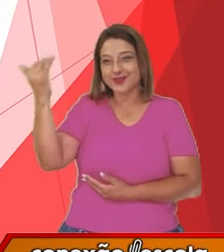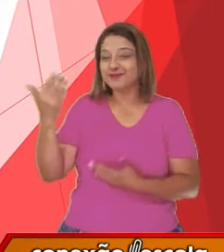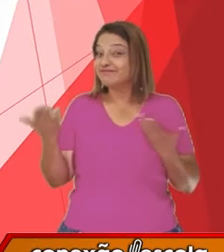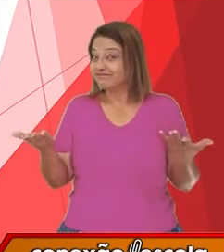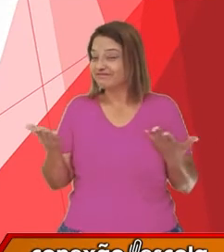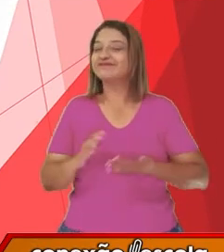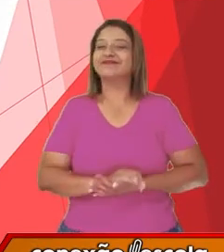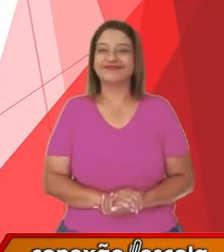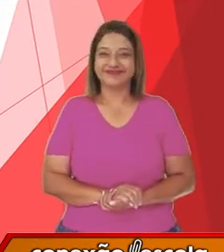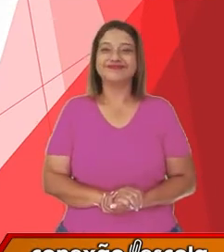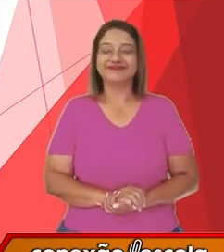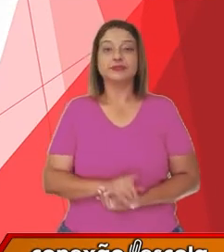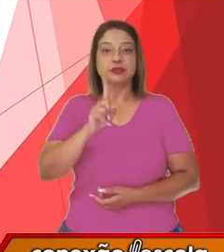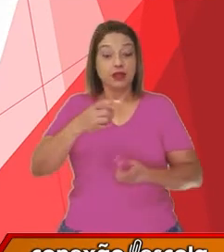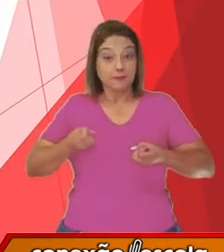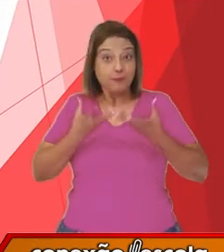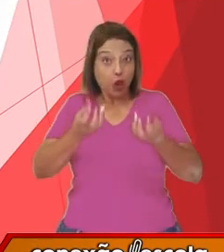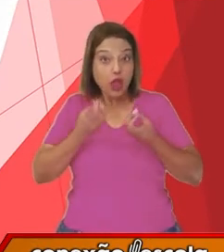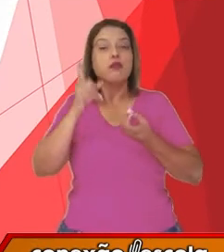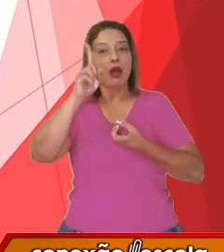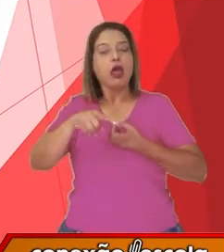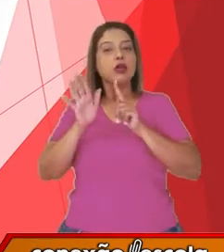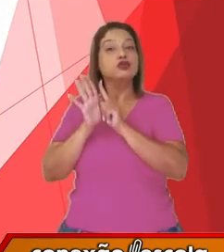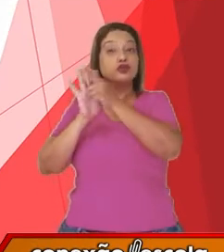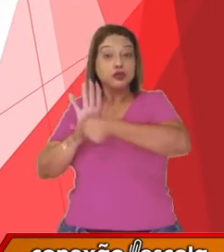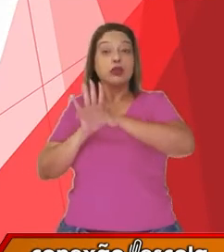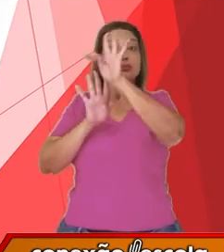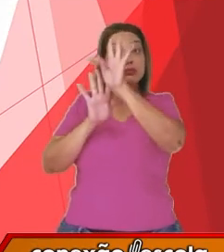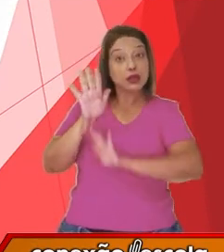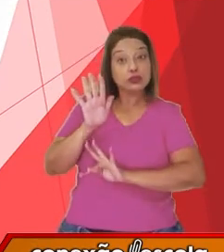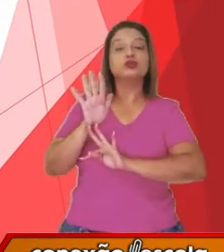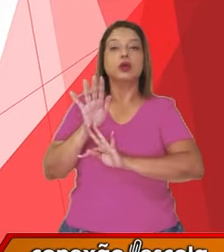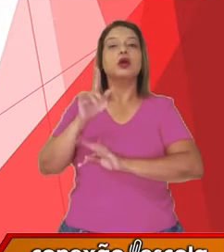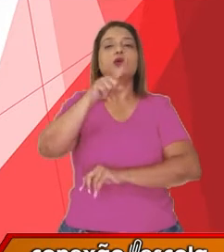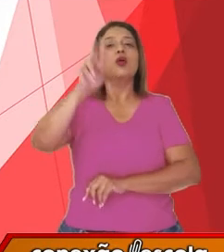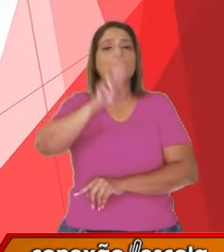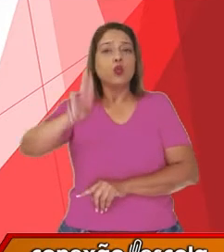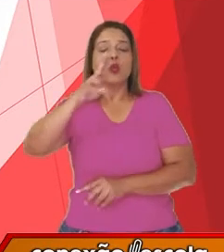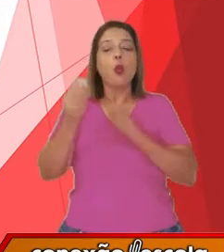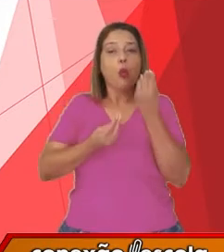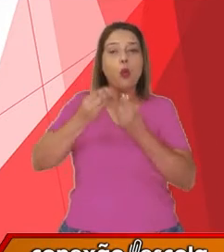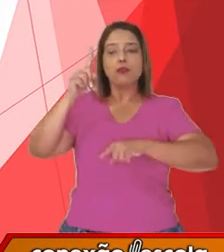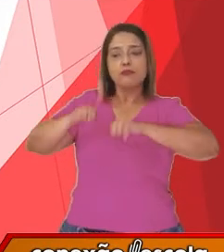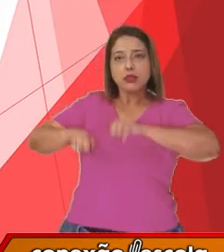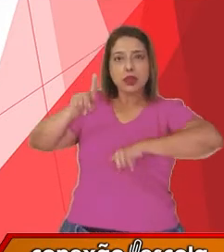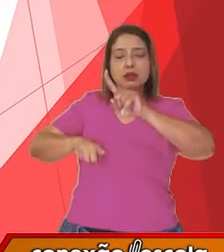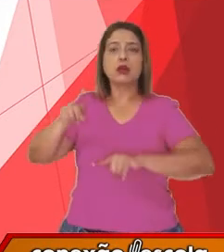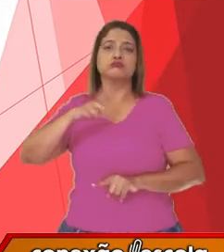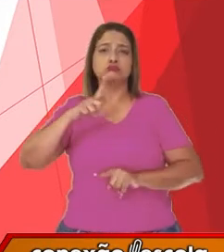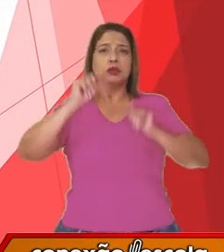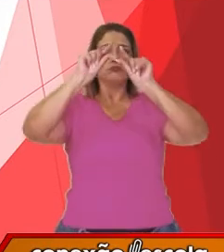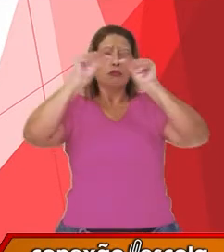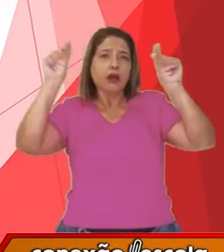gênero textual que utiliza as palavras como material para escrever, organizando em estrofes e